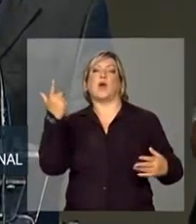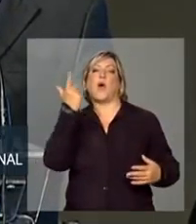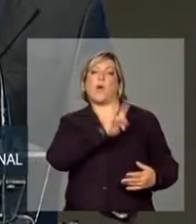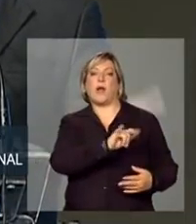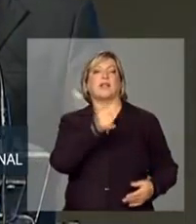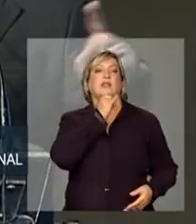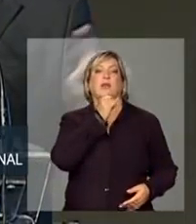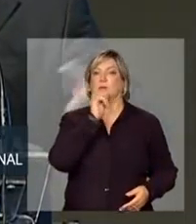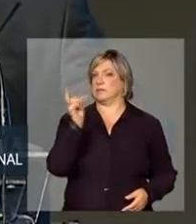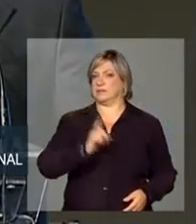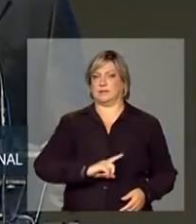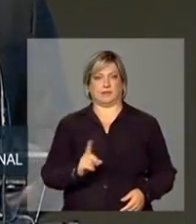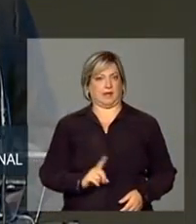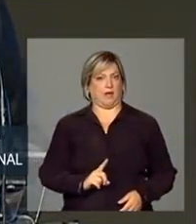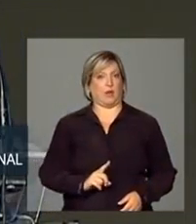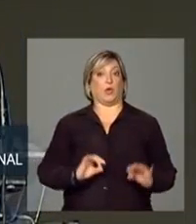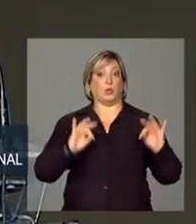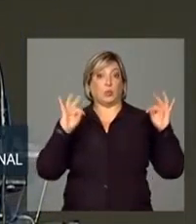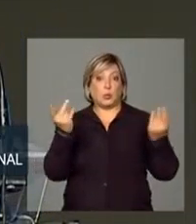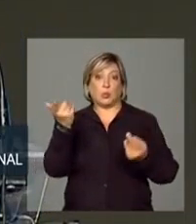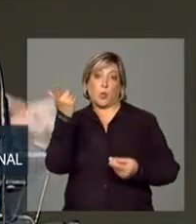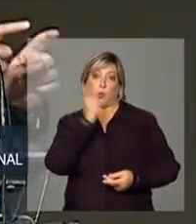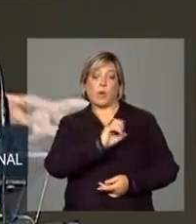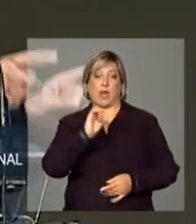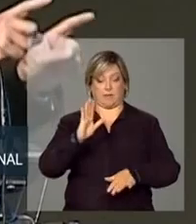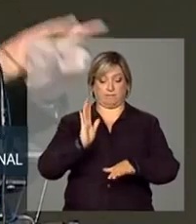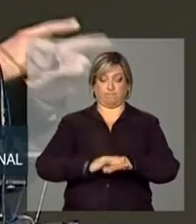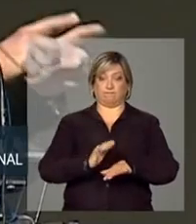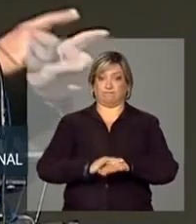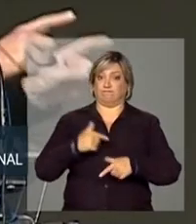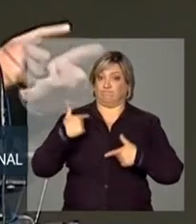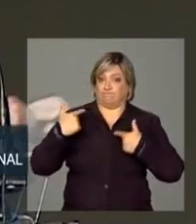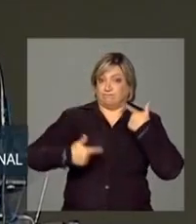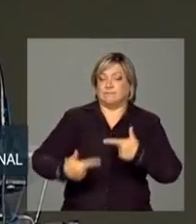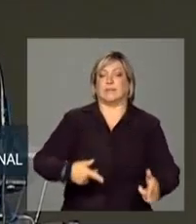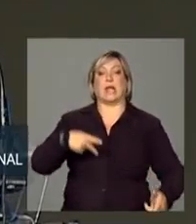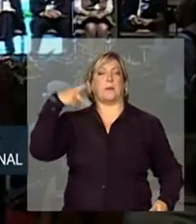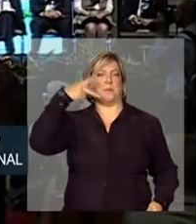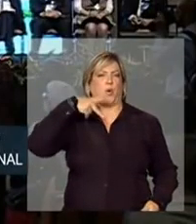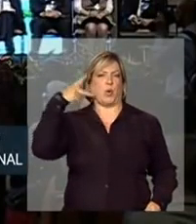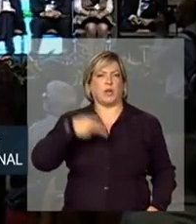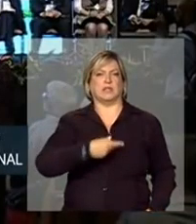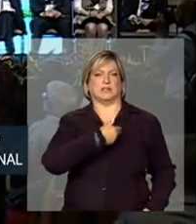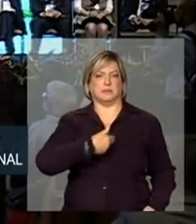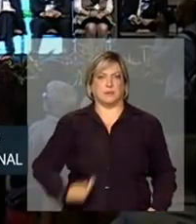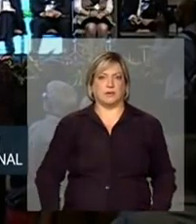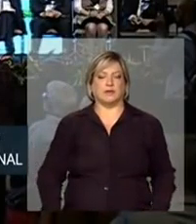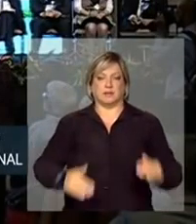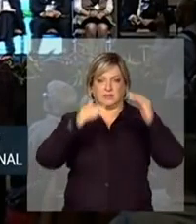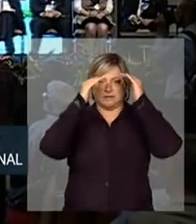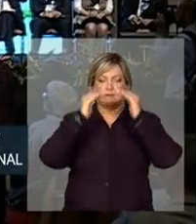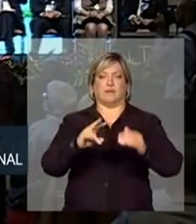aqui reunidos é para dizer que quem teve a coragem, porque